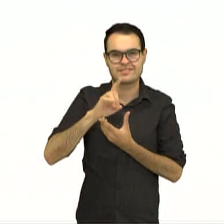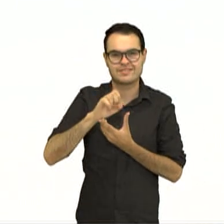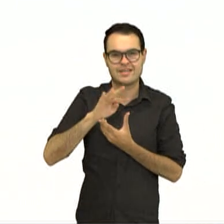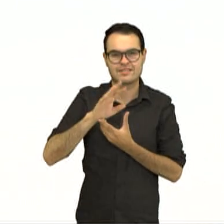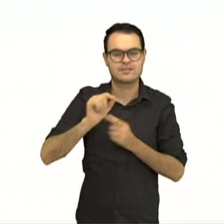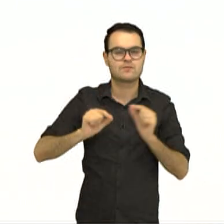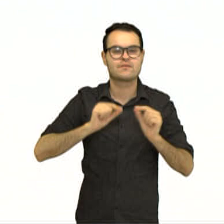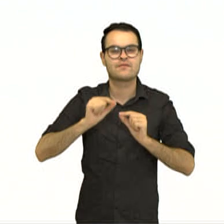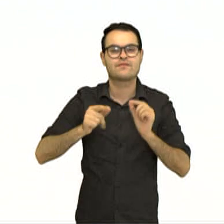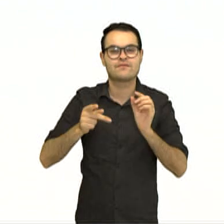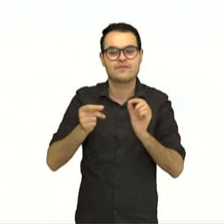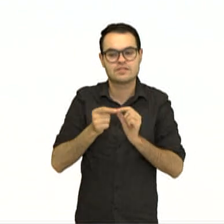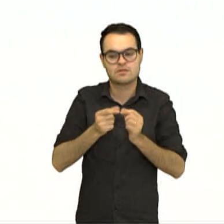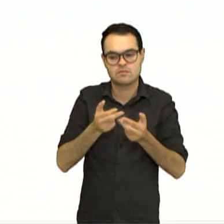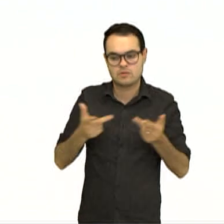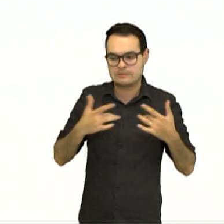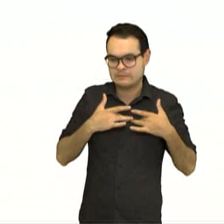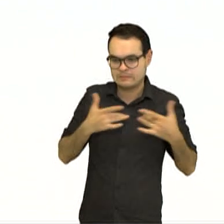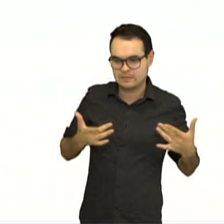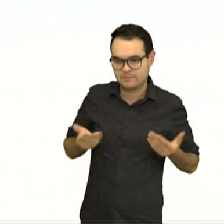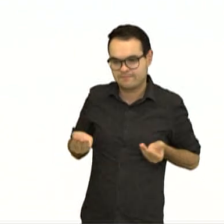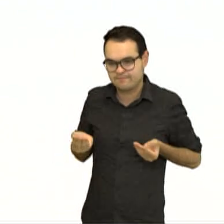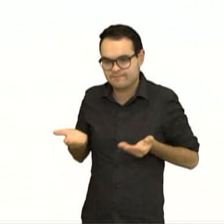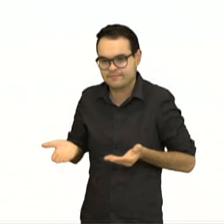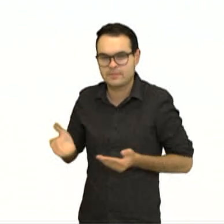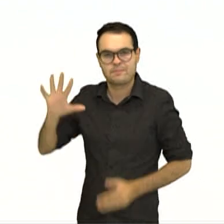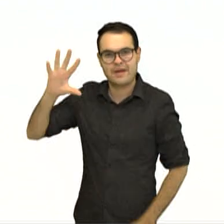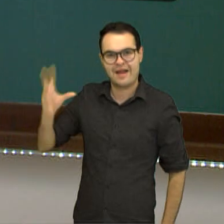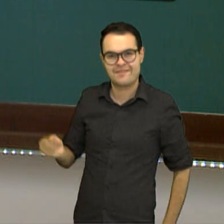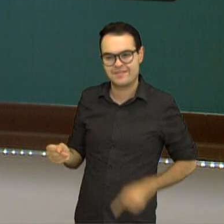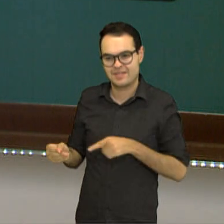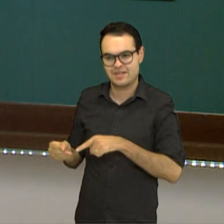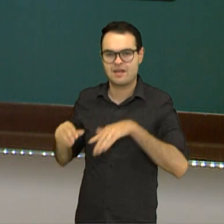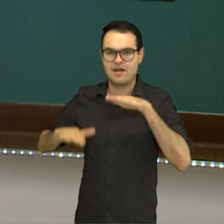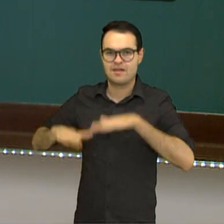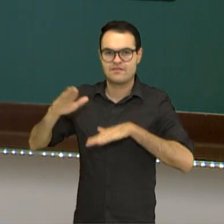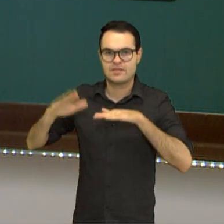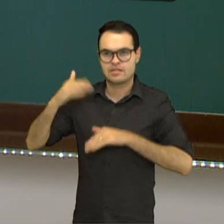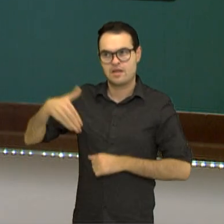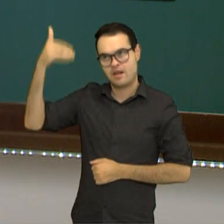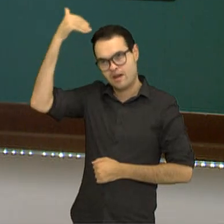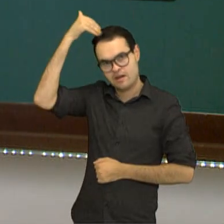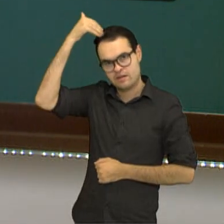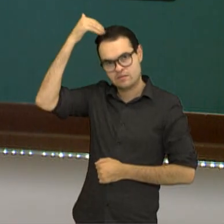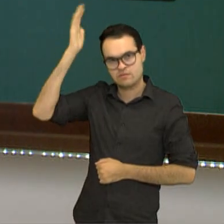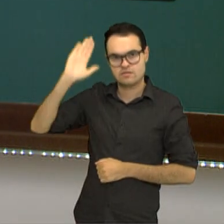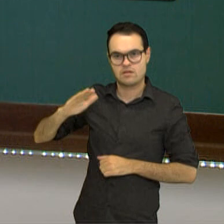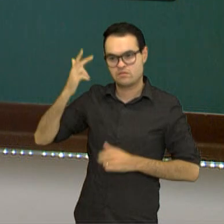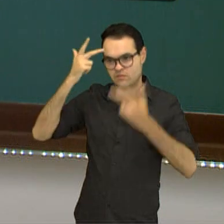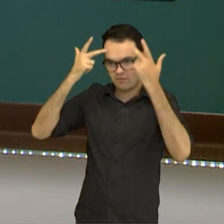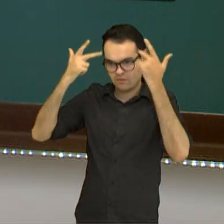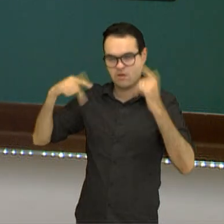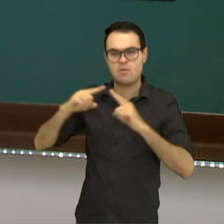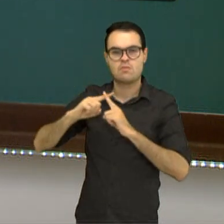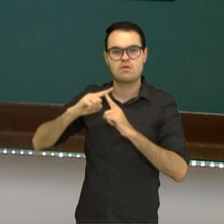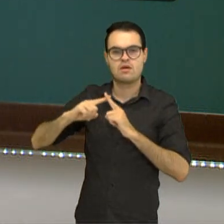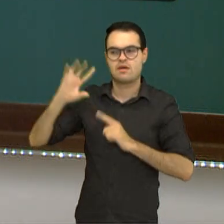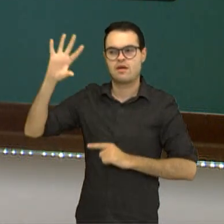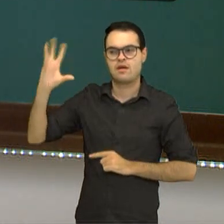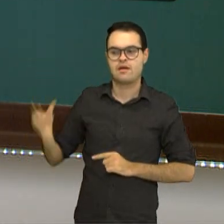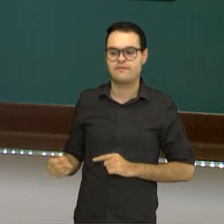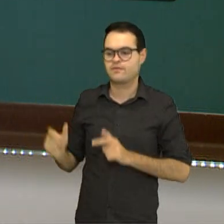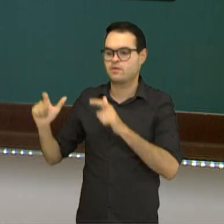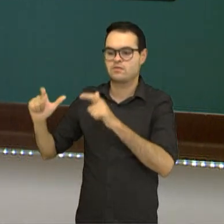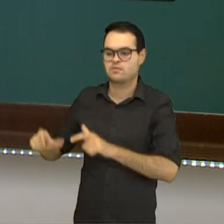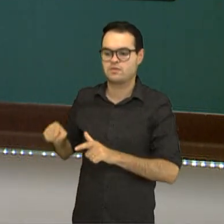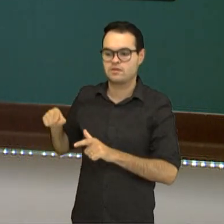Fazer alguma coisa pela África, né? E pode ser uma necessidade inconsciente, né? Porque a África, ela tem sido um